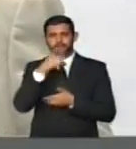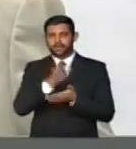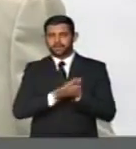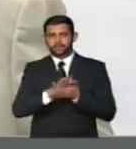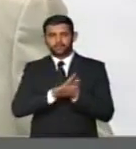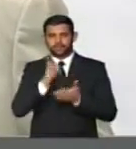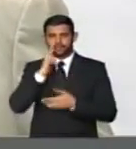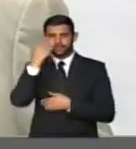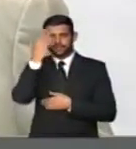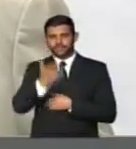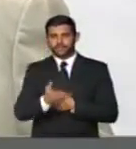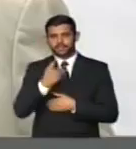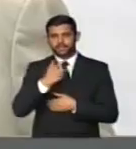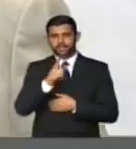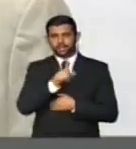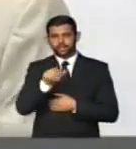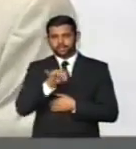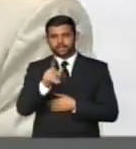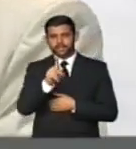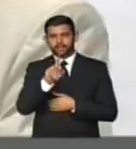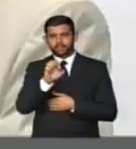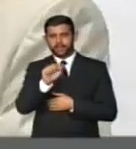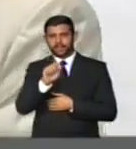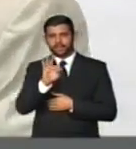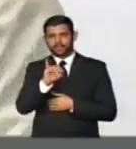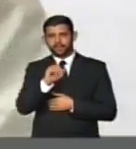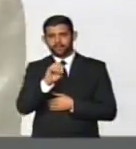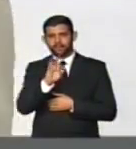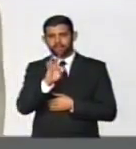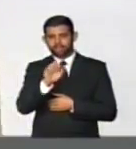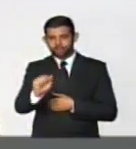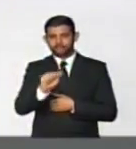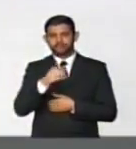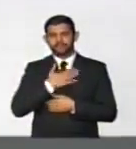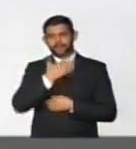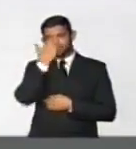que vossa excelência alcançada é patriota obrigado obrigado eminente